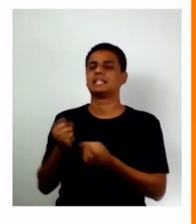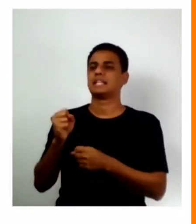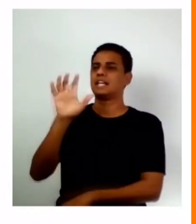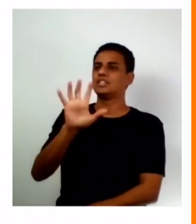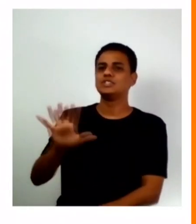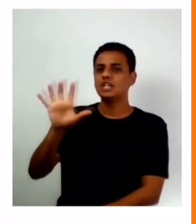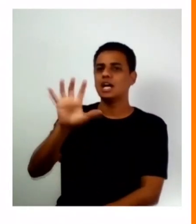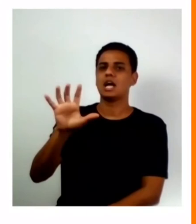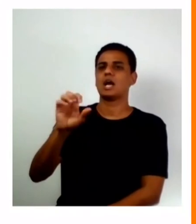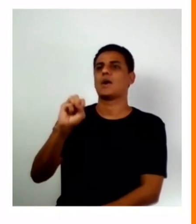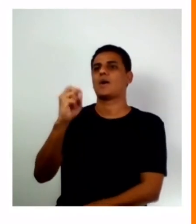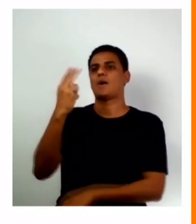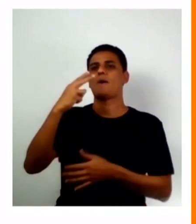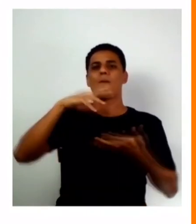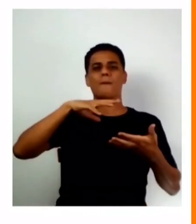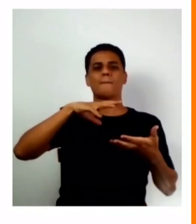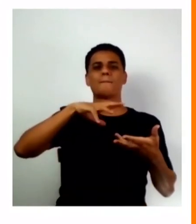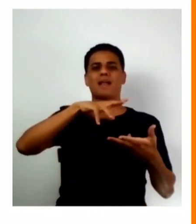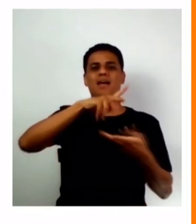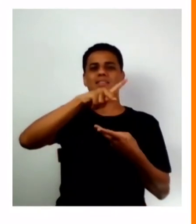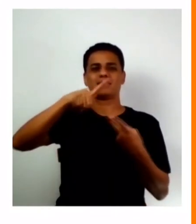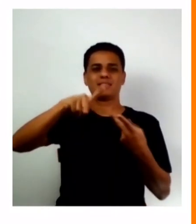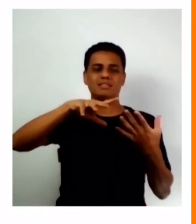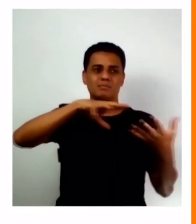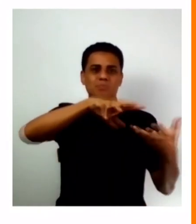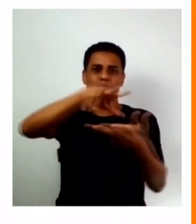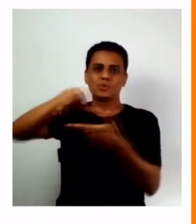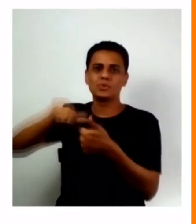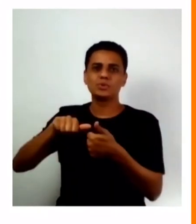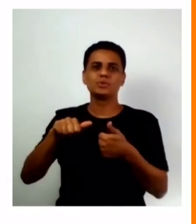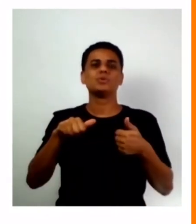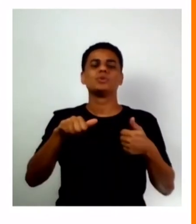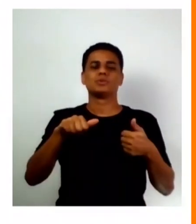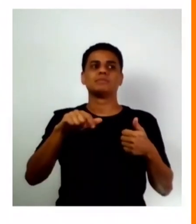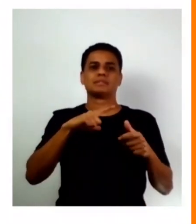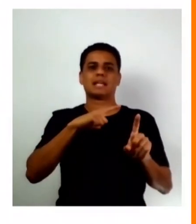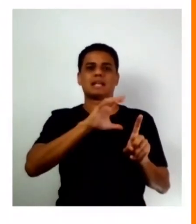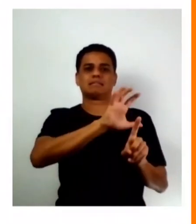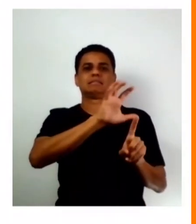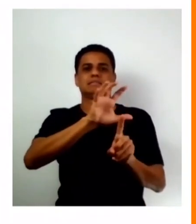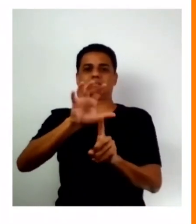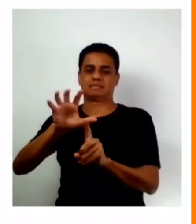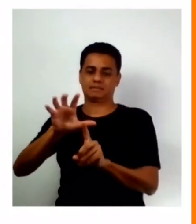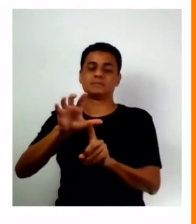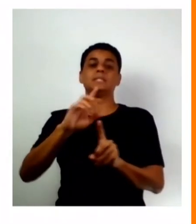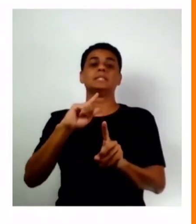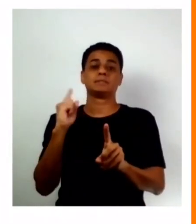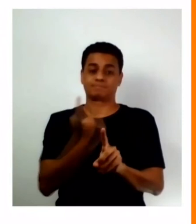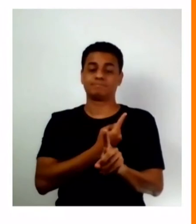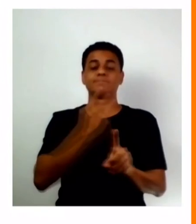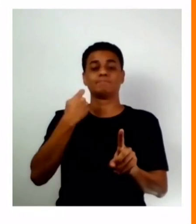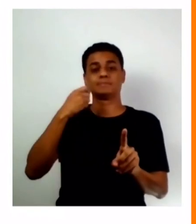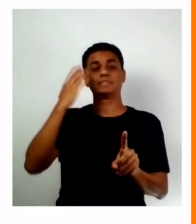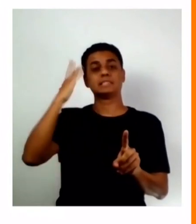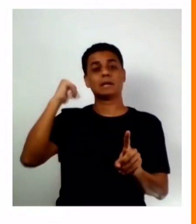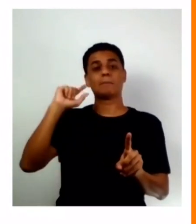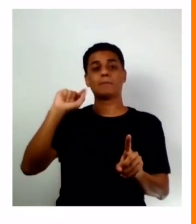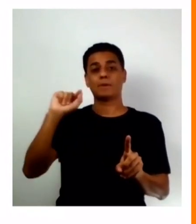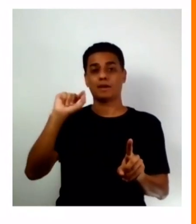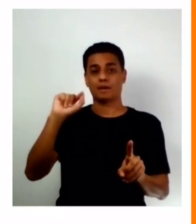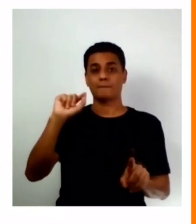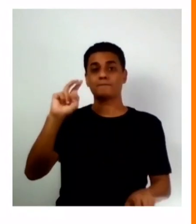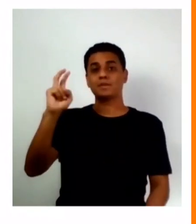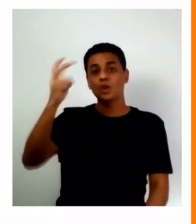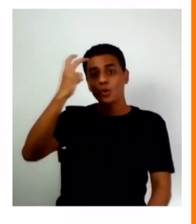e esta amenaza para o planeta se tem que movilizar. E a cultura sempre é a ferramenta